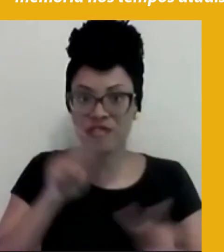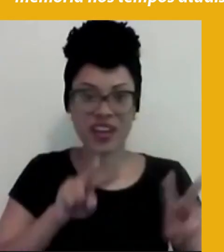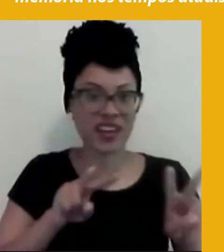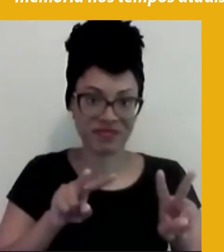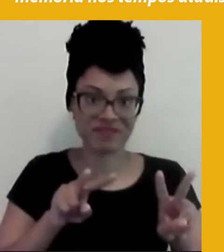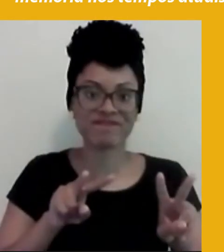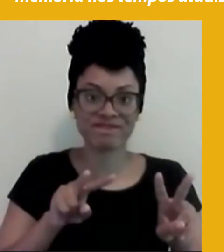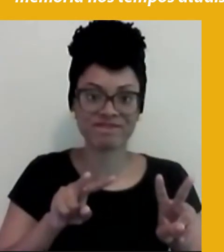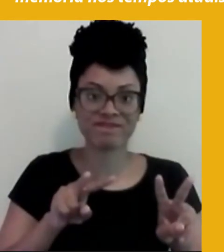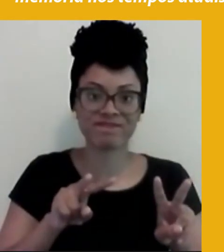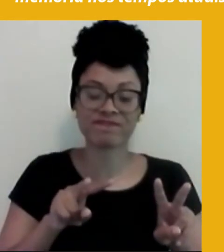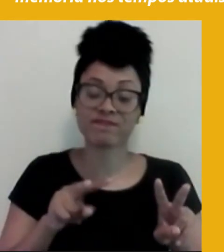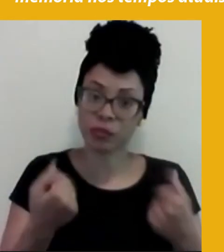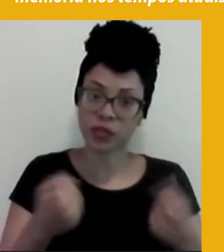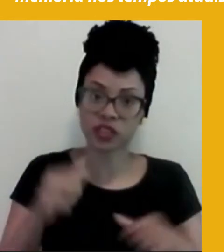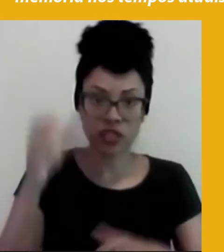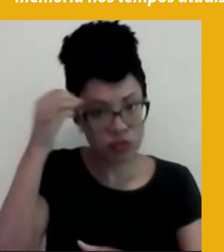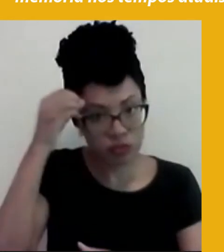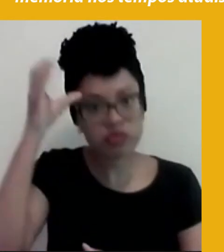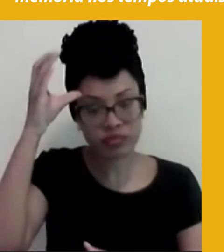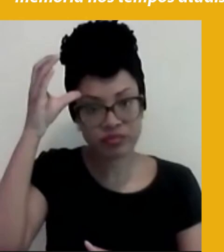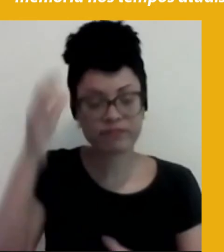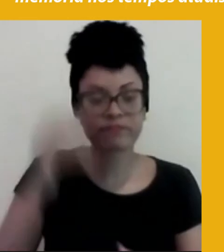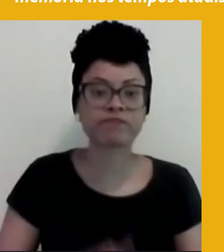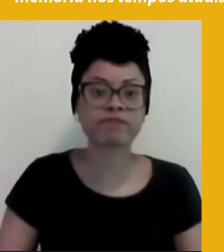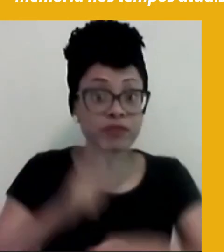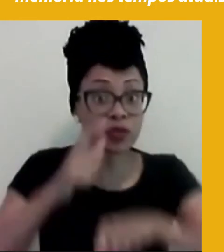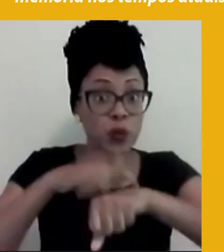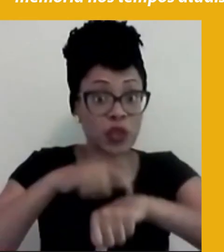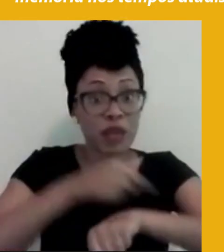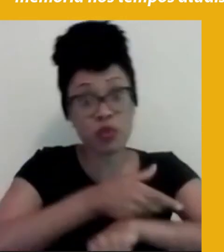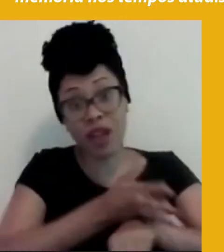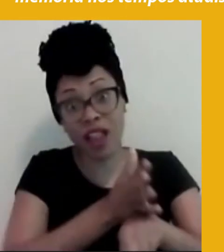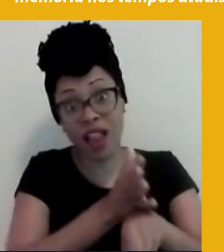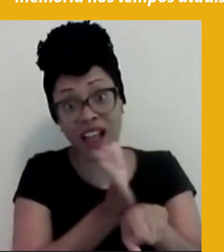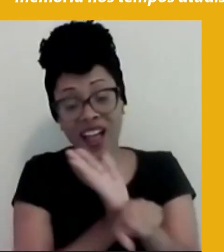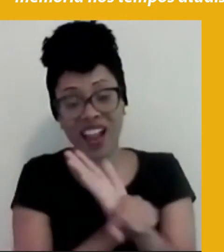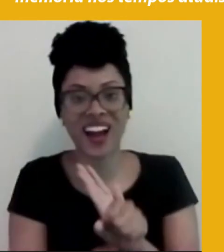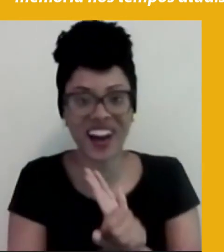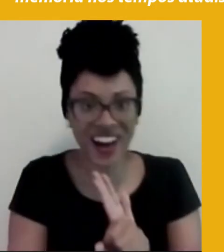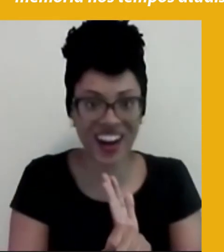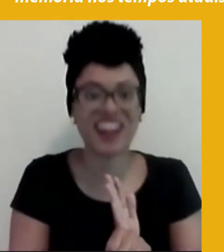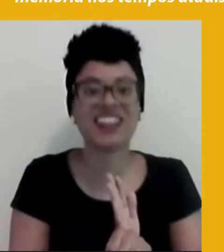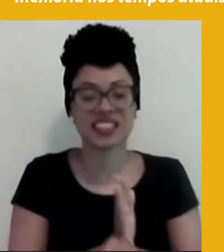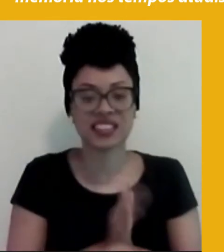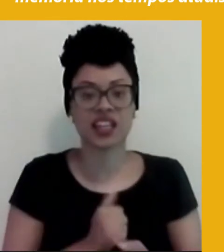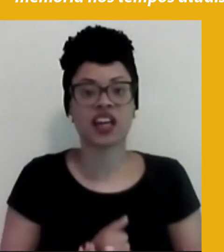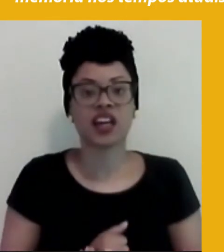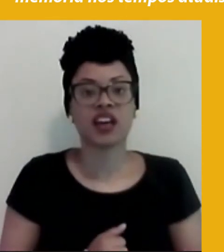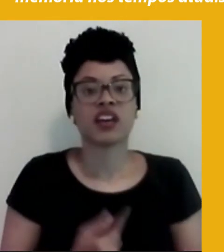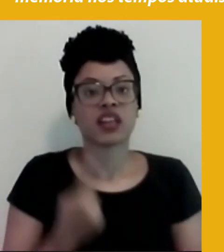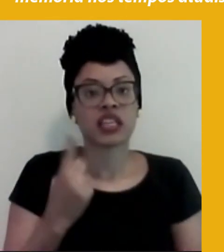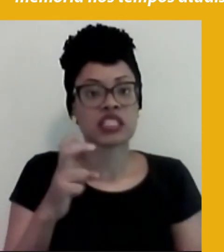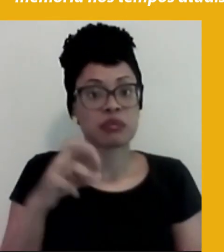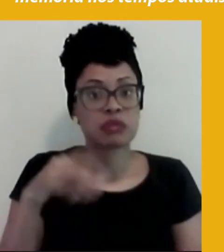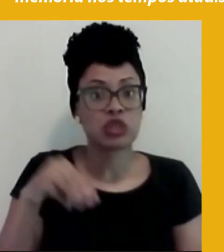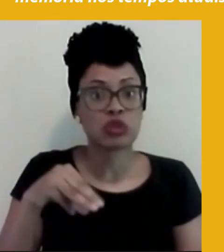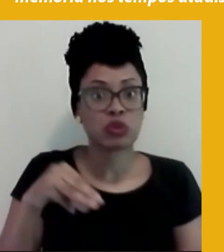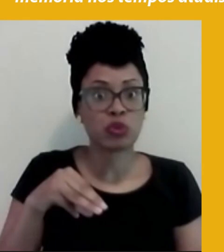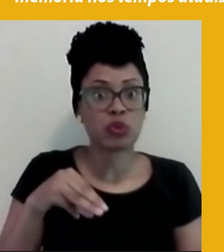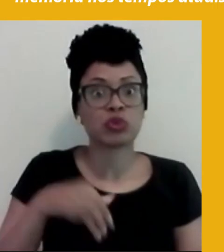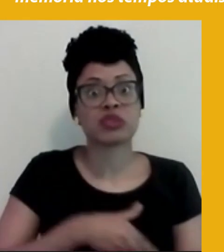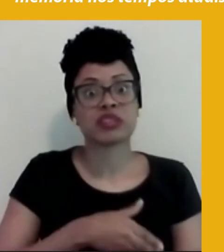esgotou, agora mais do que até o tempo que foi prorrogado. Eu, antes de